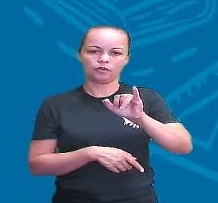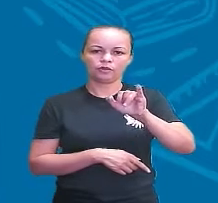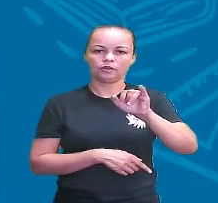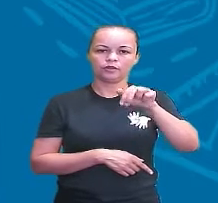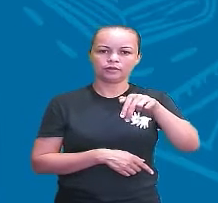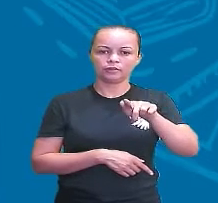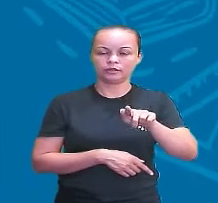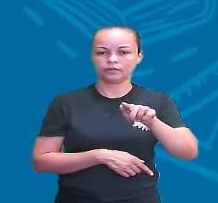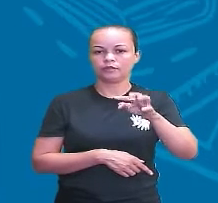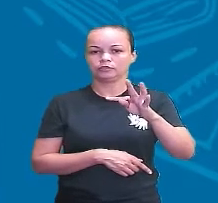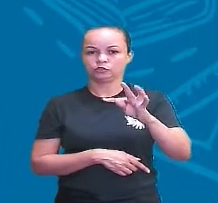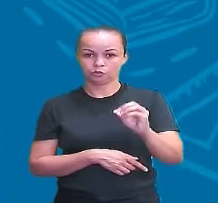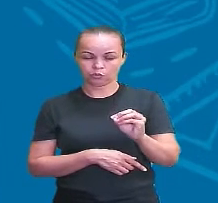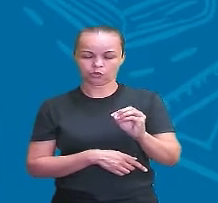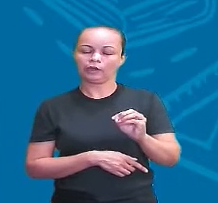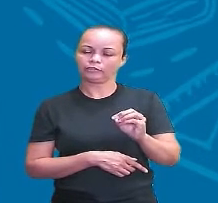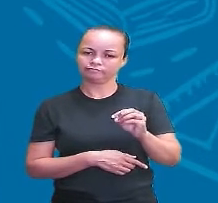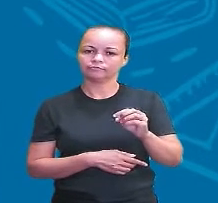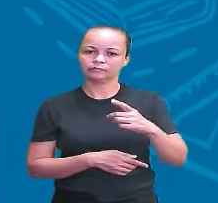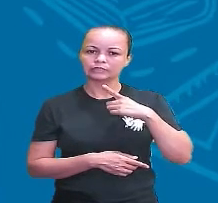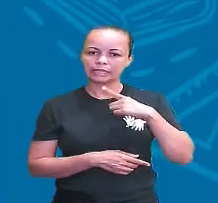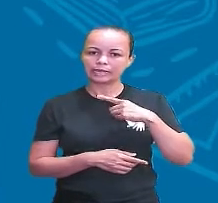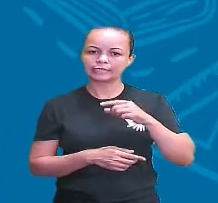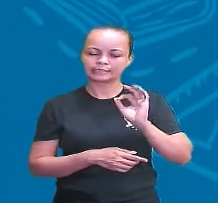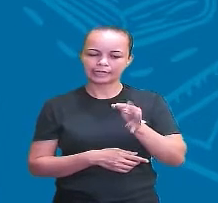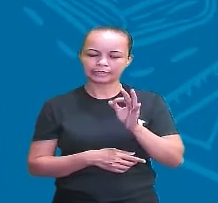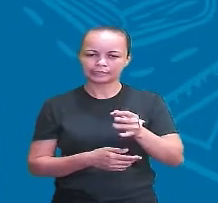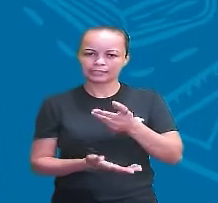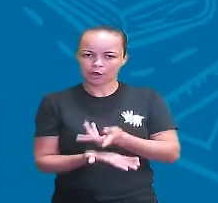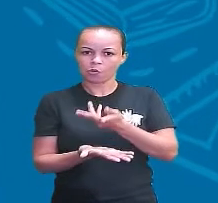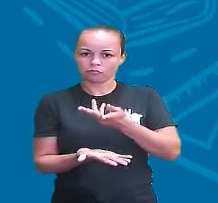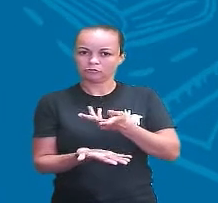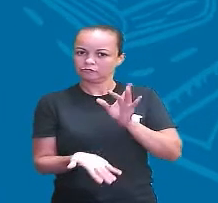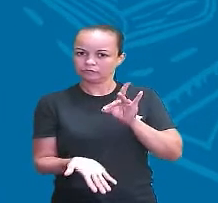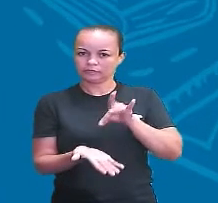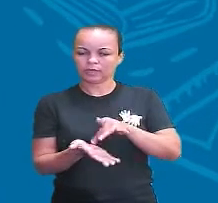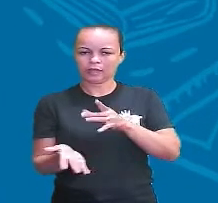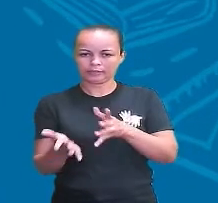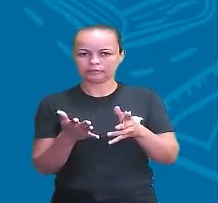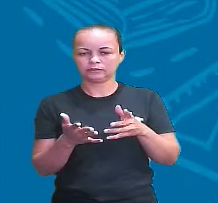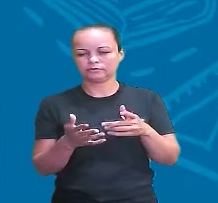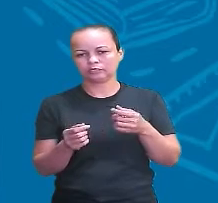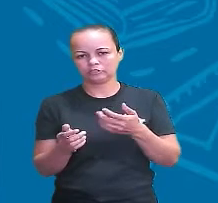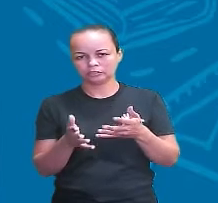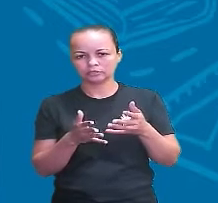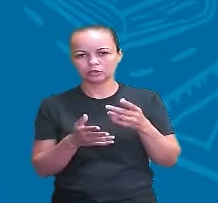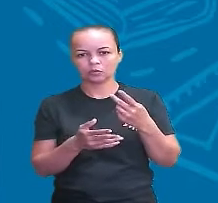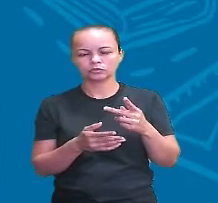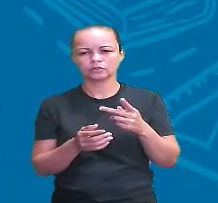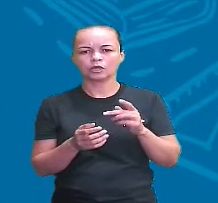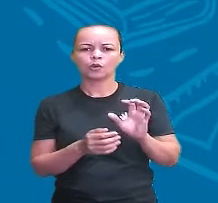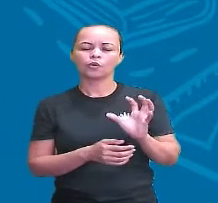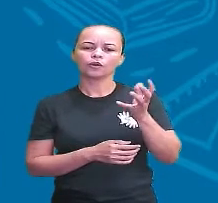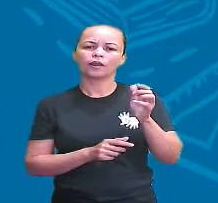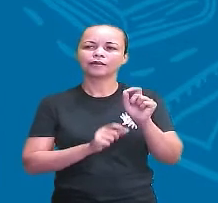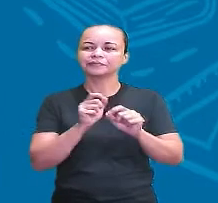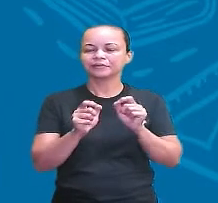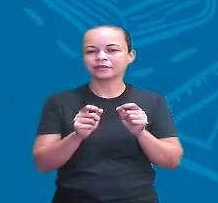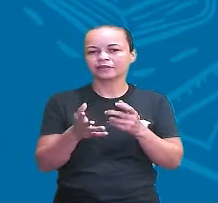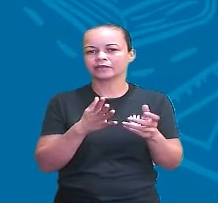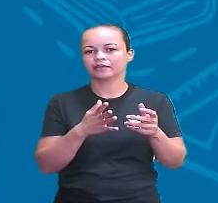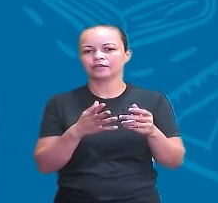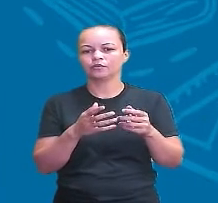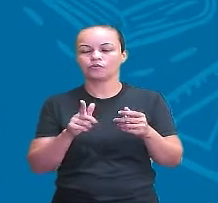certeza que vai acontecer. Então, se tem certeza, se está marcado, se está planejado, a gente usa o going to. E claro, o going to vai estar